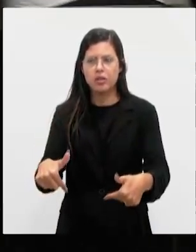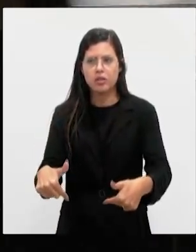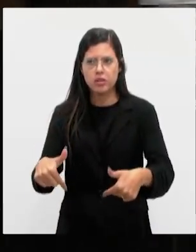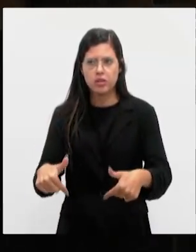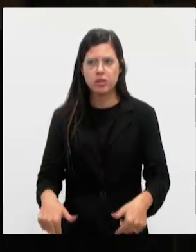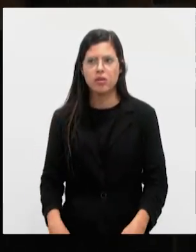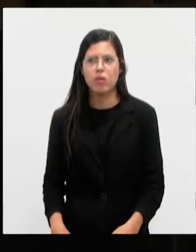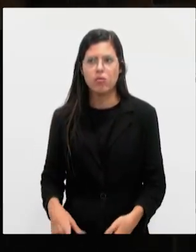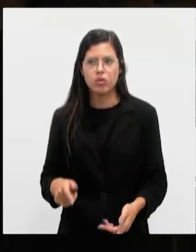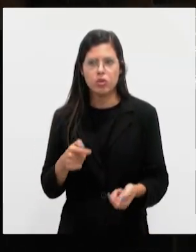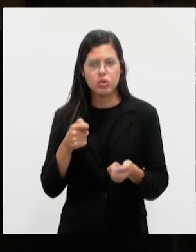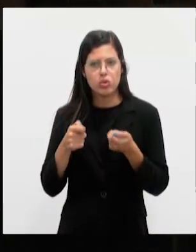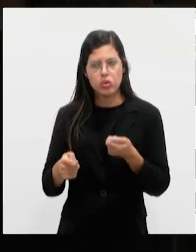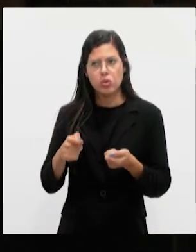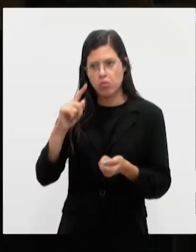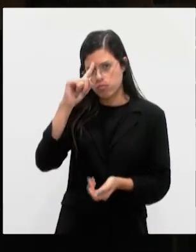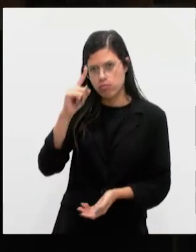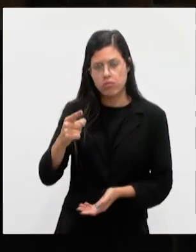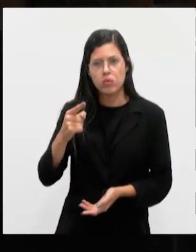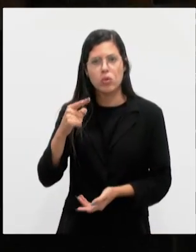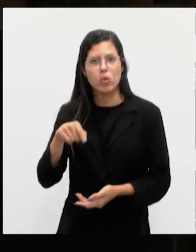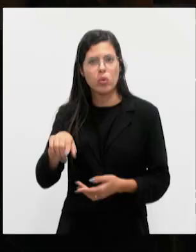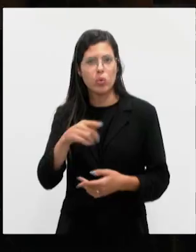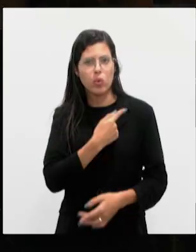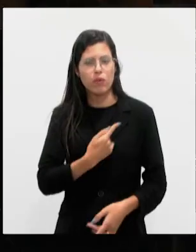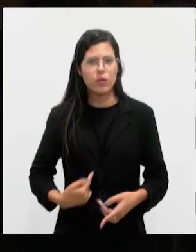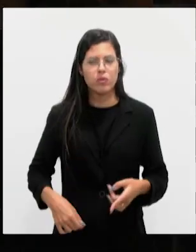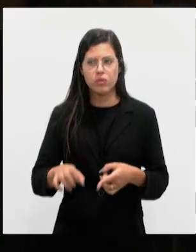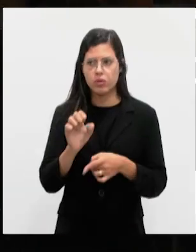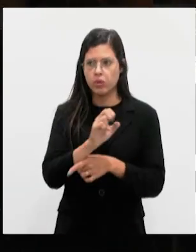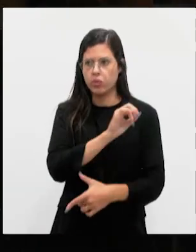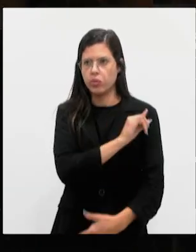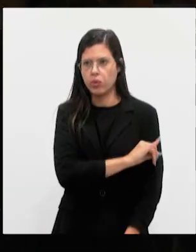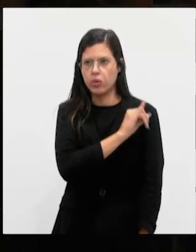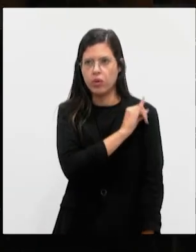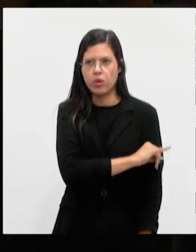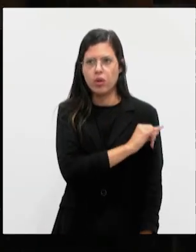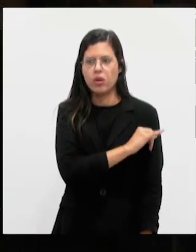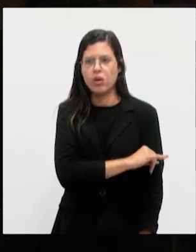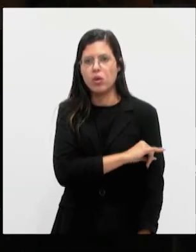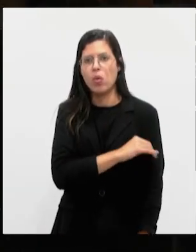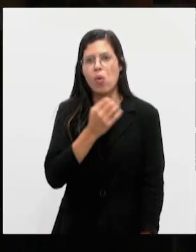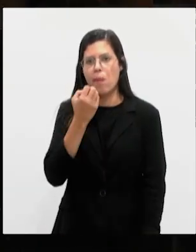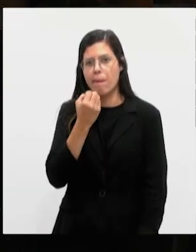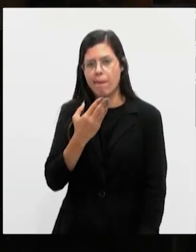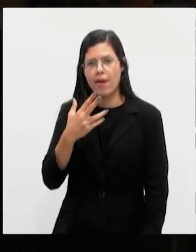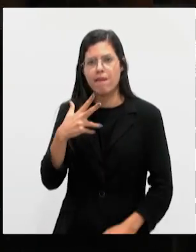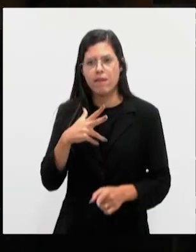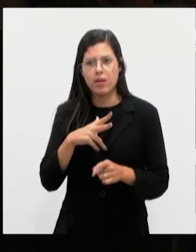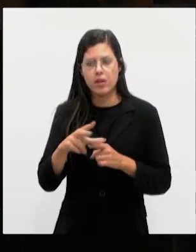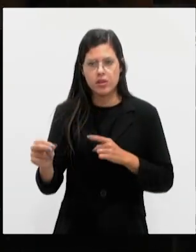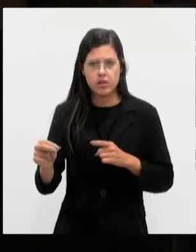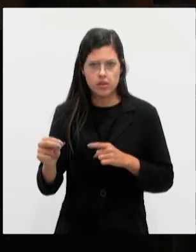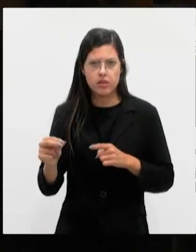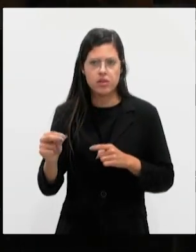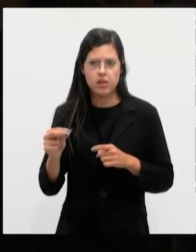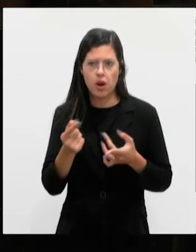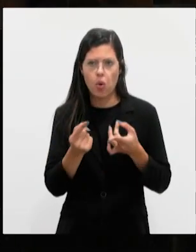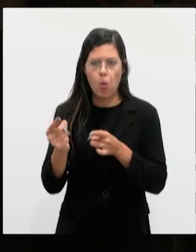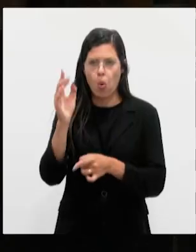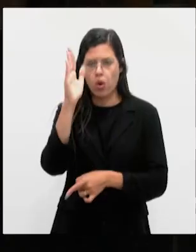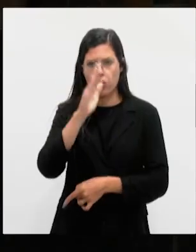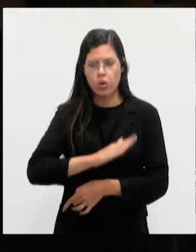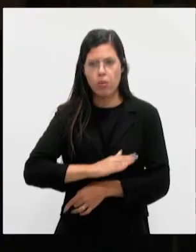comando do governo do Estado do Rio de Janeiro para que o bem possa vencer o mal, porque,